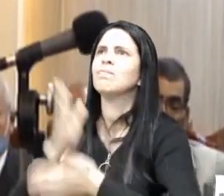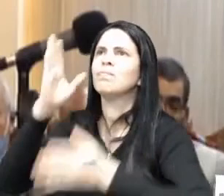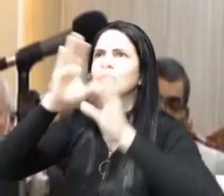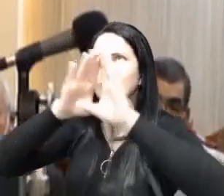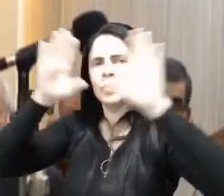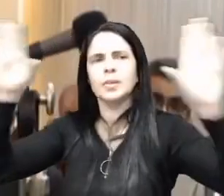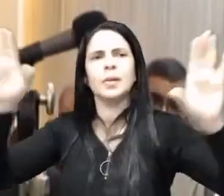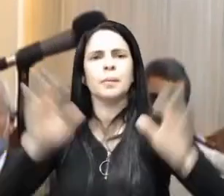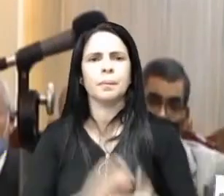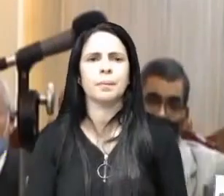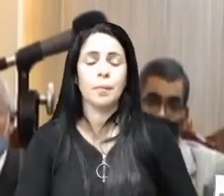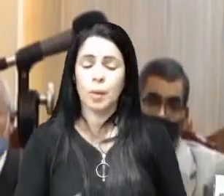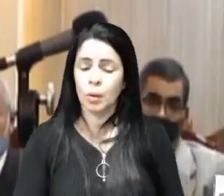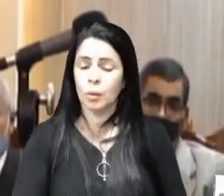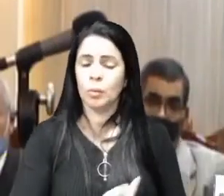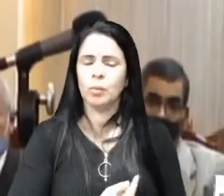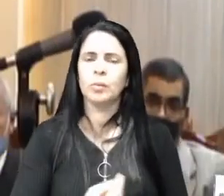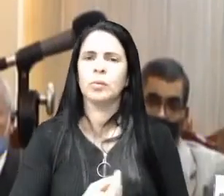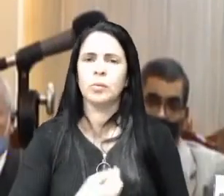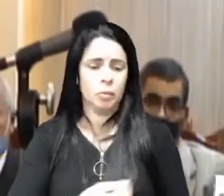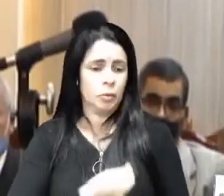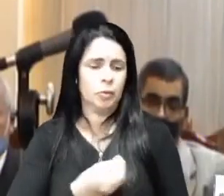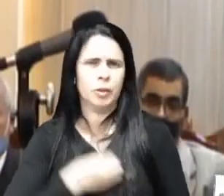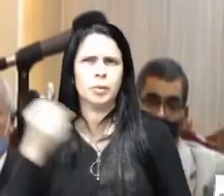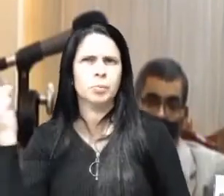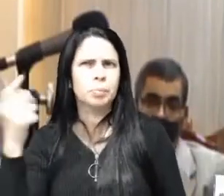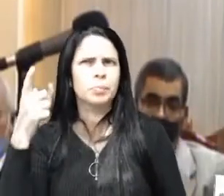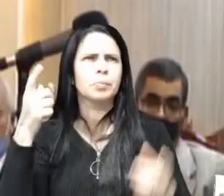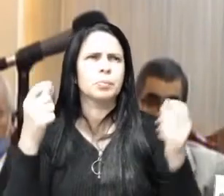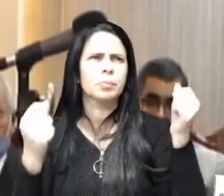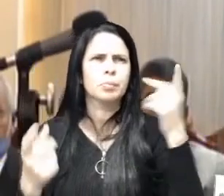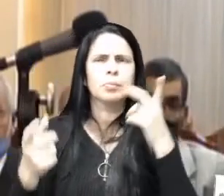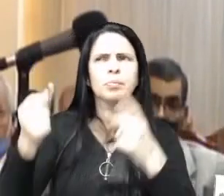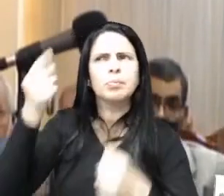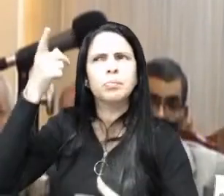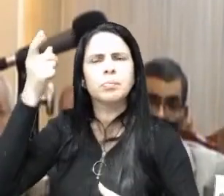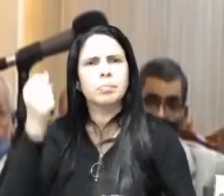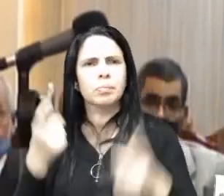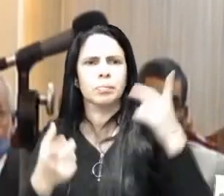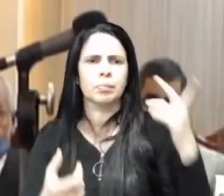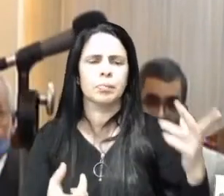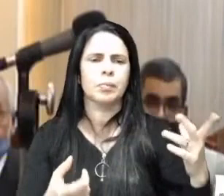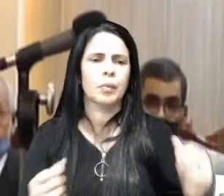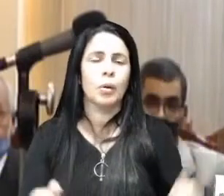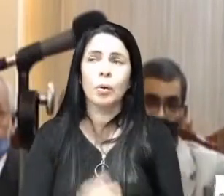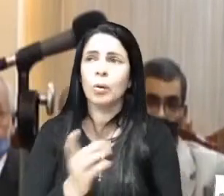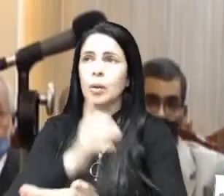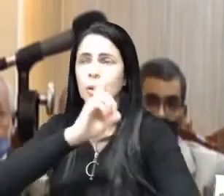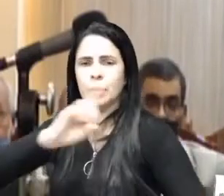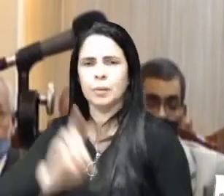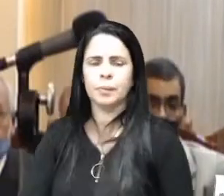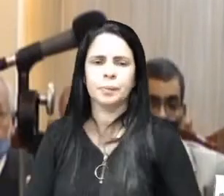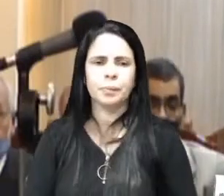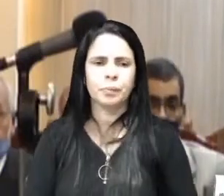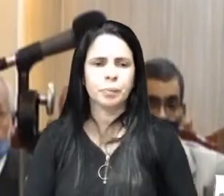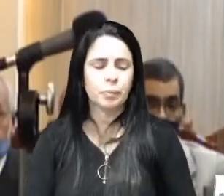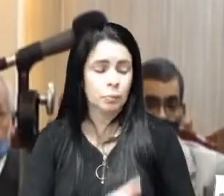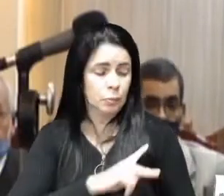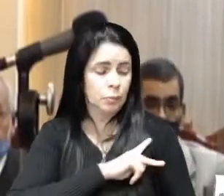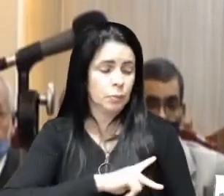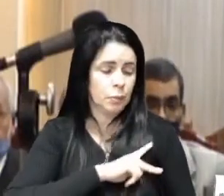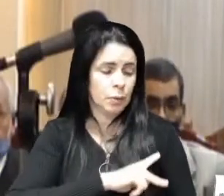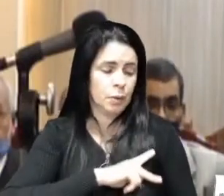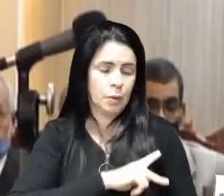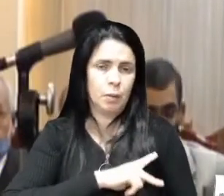momentos sinais da igreja na face da terra. Oh, glória a Deus. Paulo, escrevendo aos Romanos, queria que você me